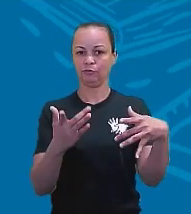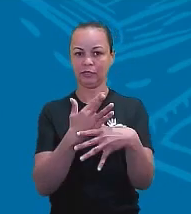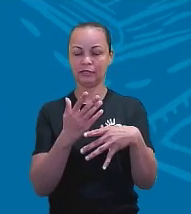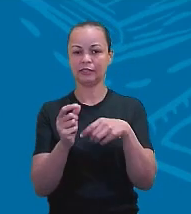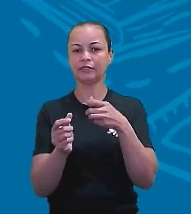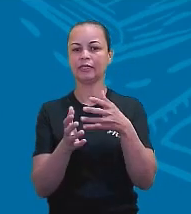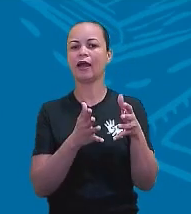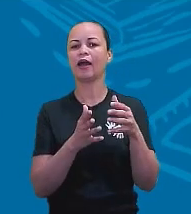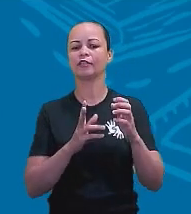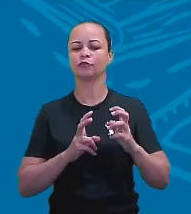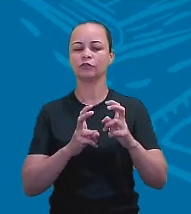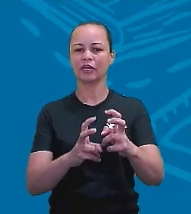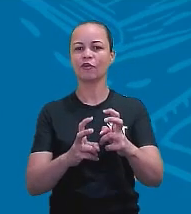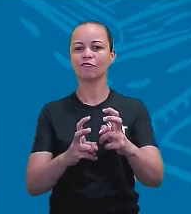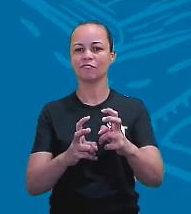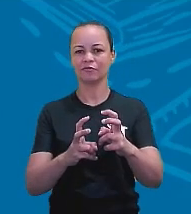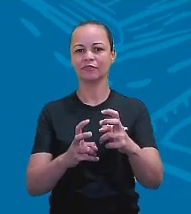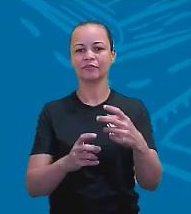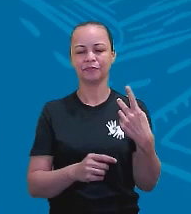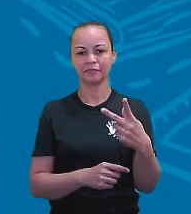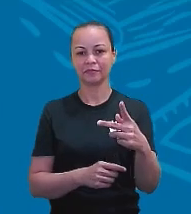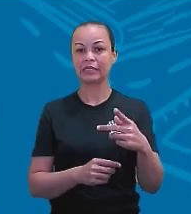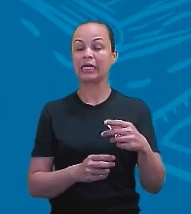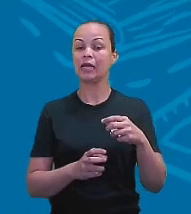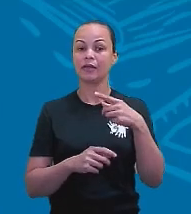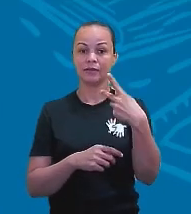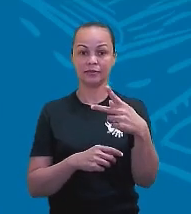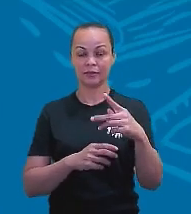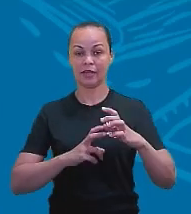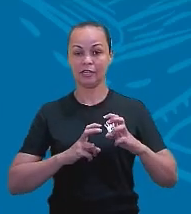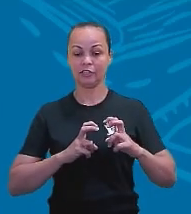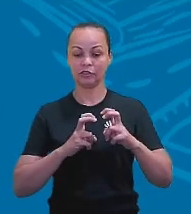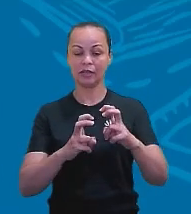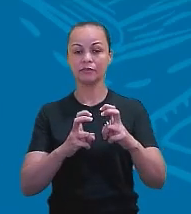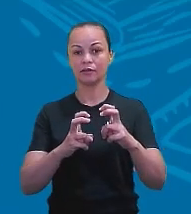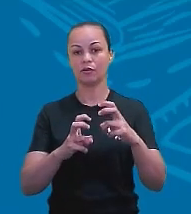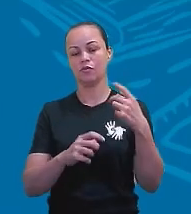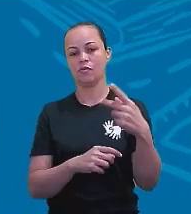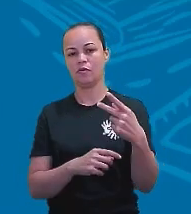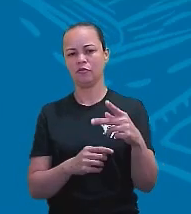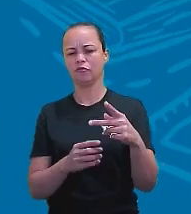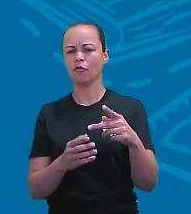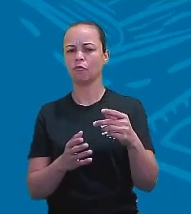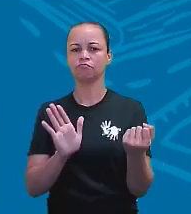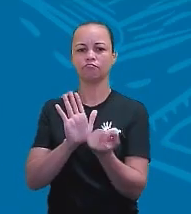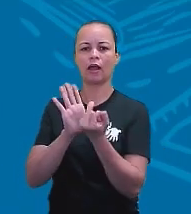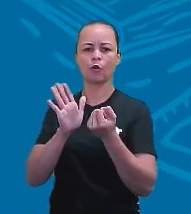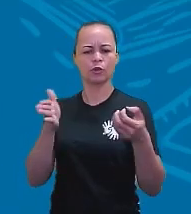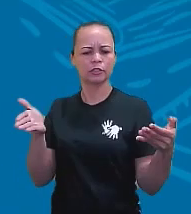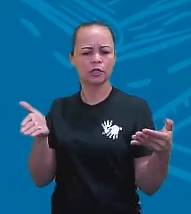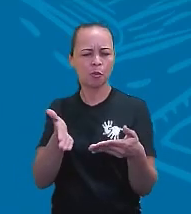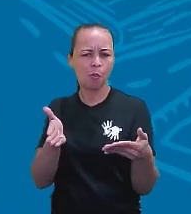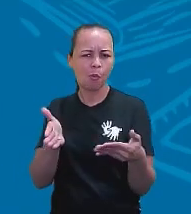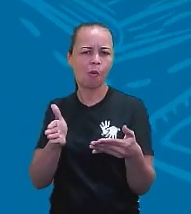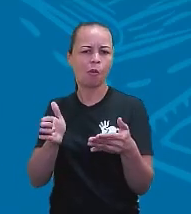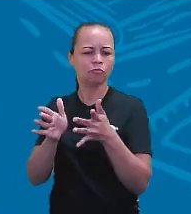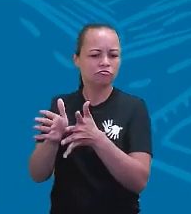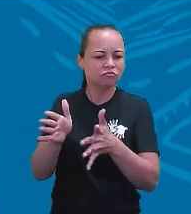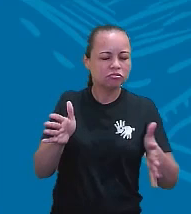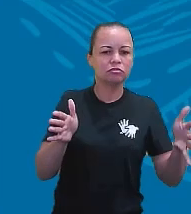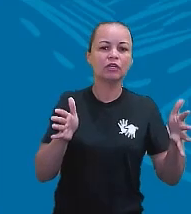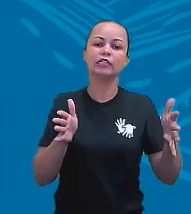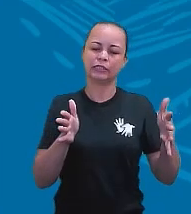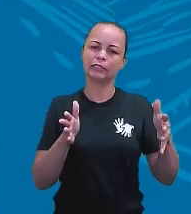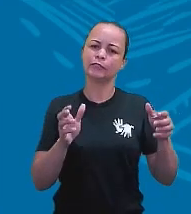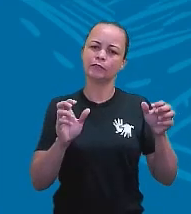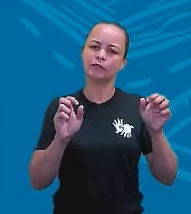está certíssimo. Gente, essa estação aí foi um marco e até hoje é algo que faz parte, sim,